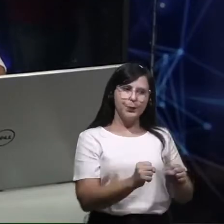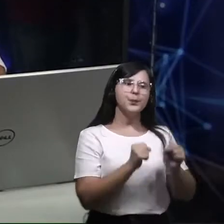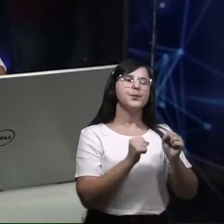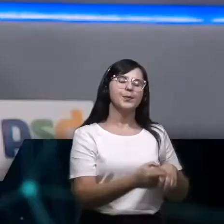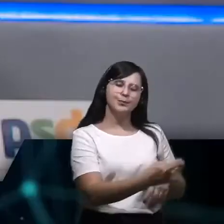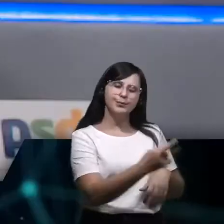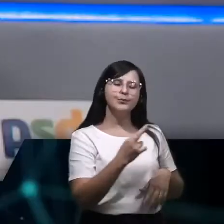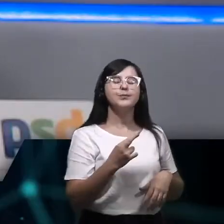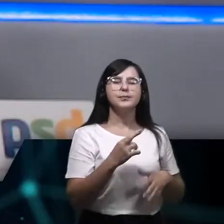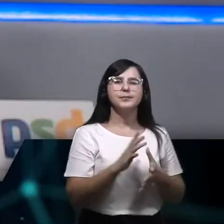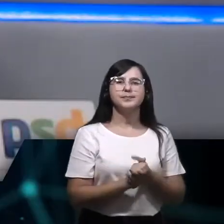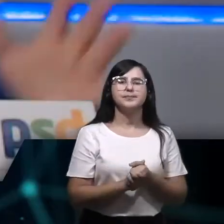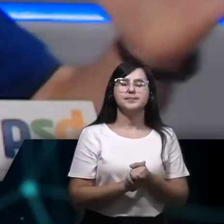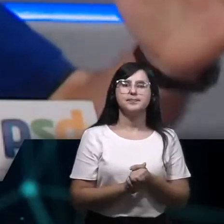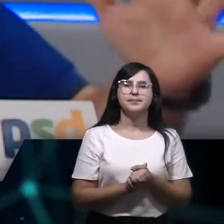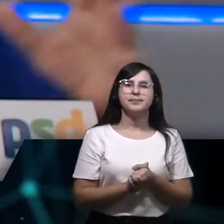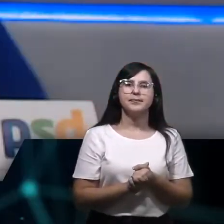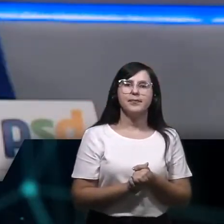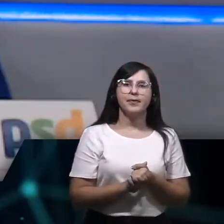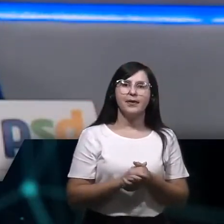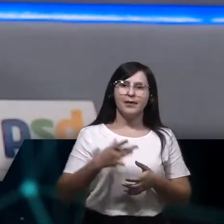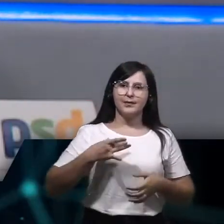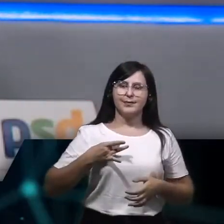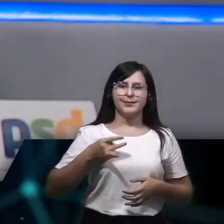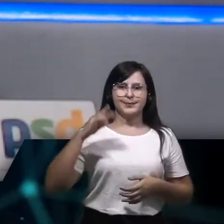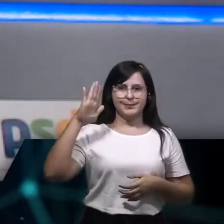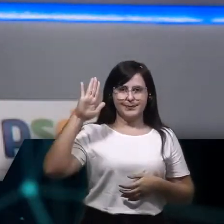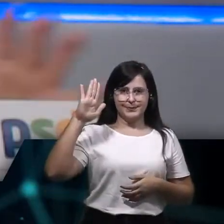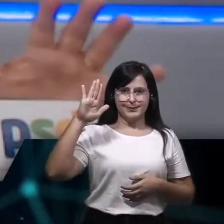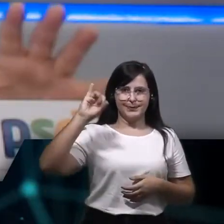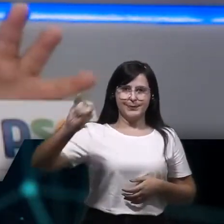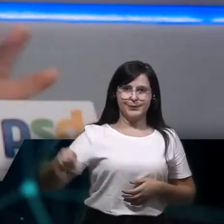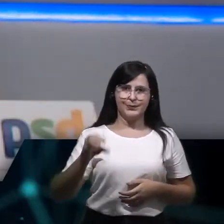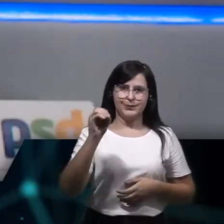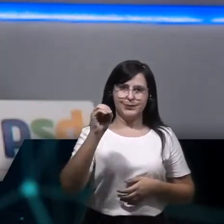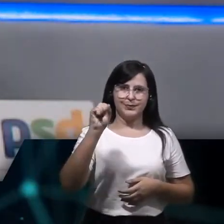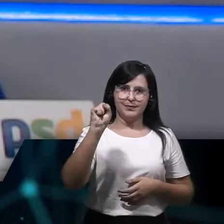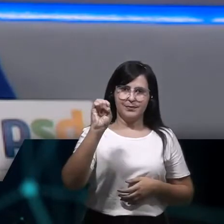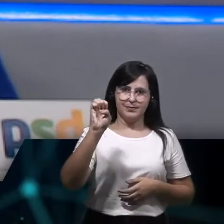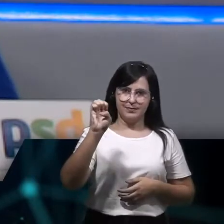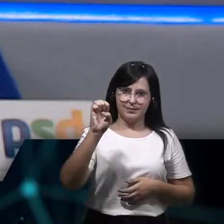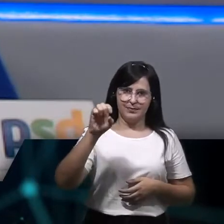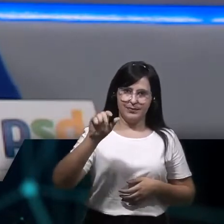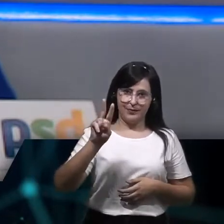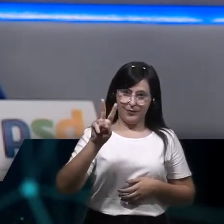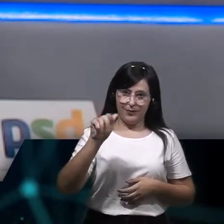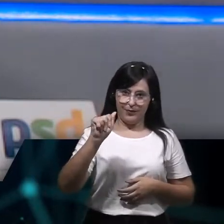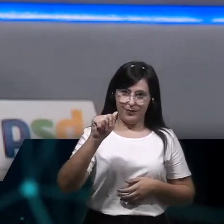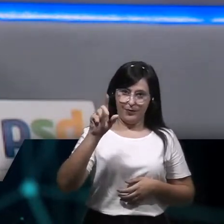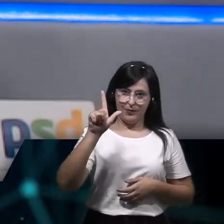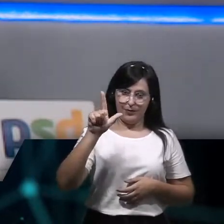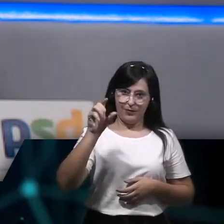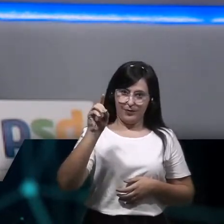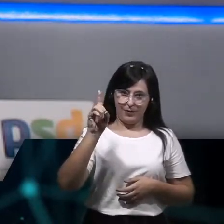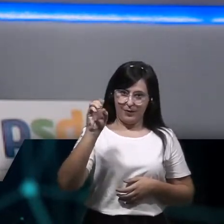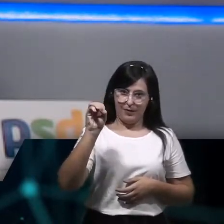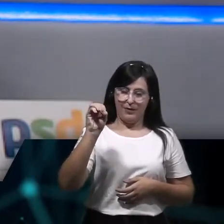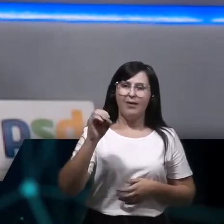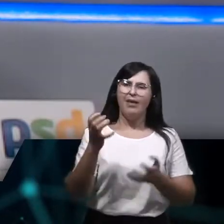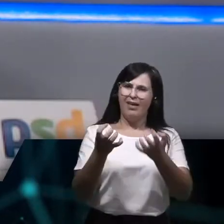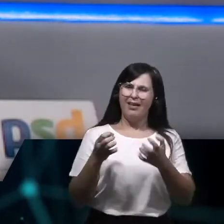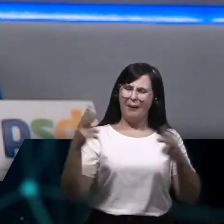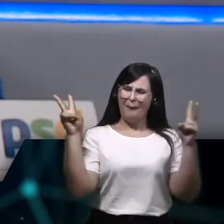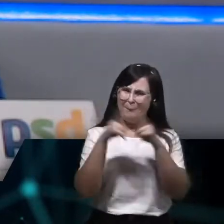1 minuto para a tréplica. Olha, o candidato Josvaldo veio aqui para brigas. Eu não estou para briga. Eu tenho um município com 55